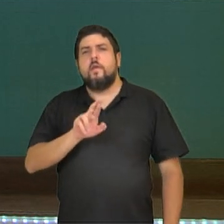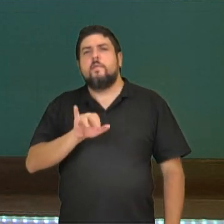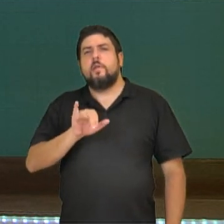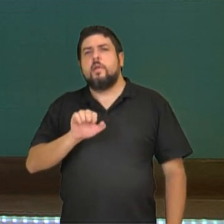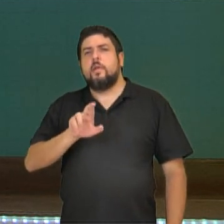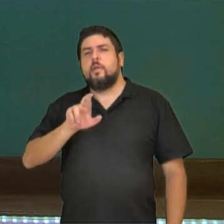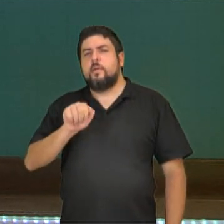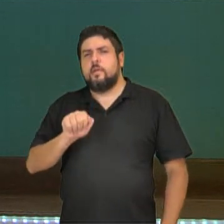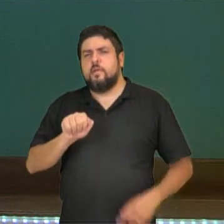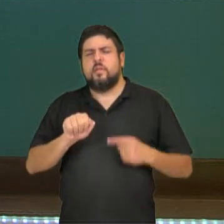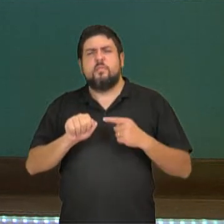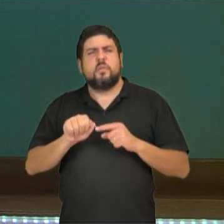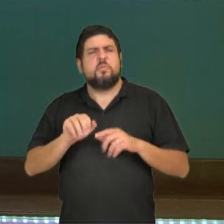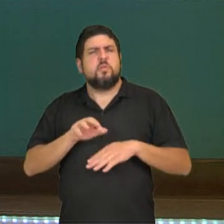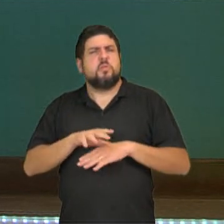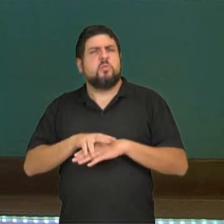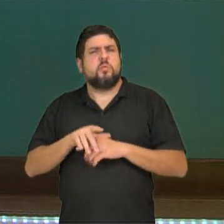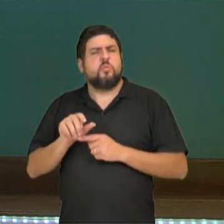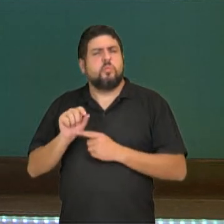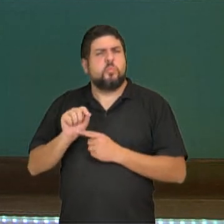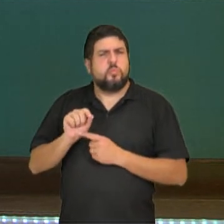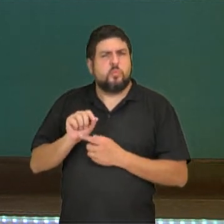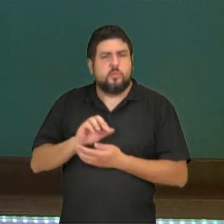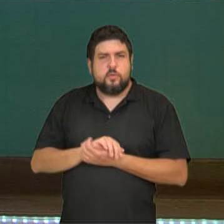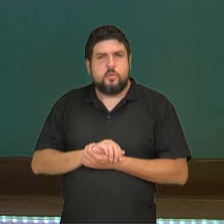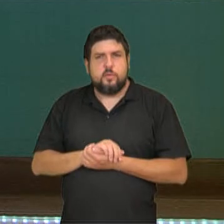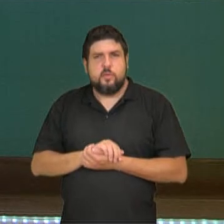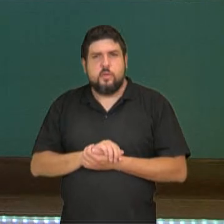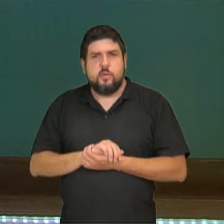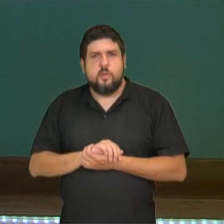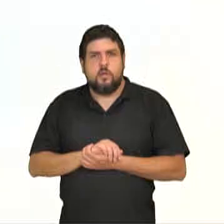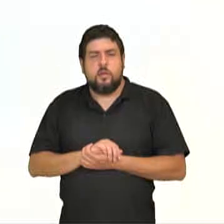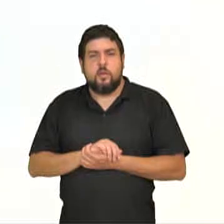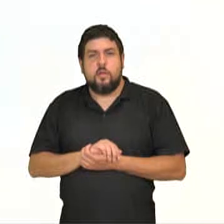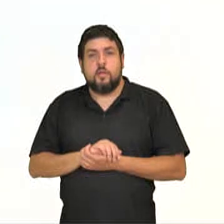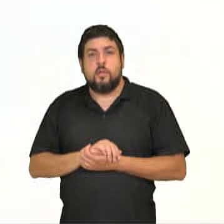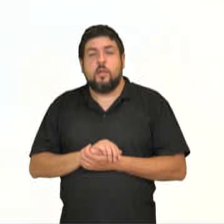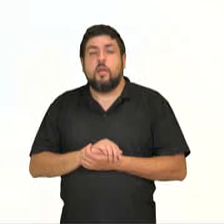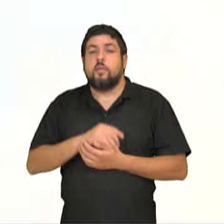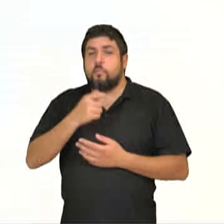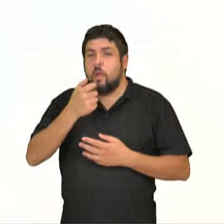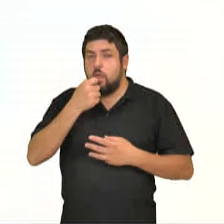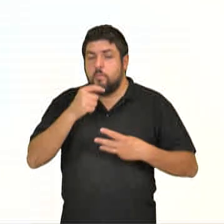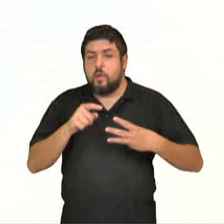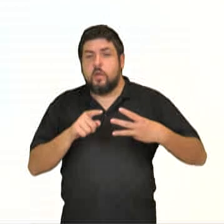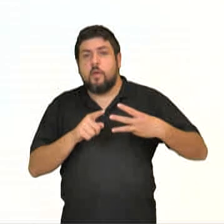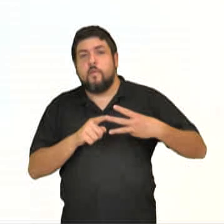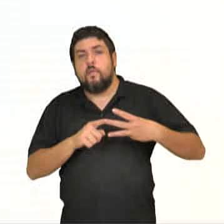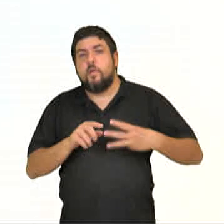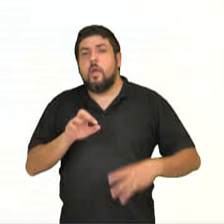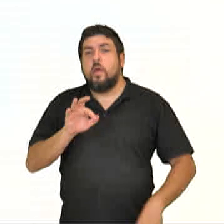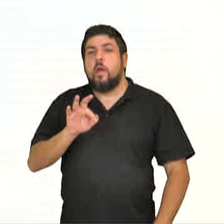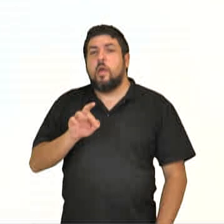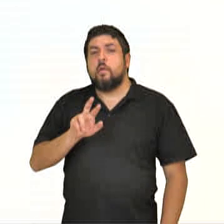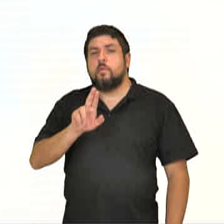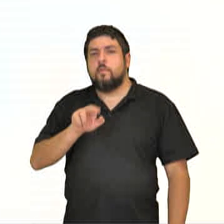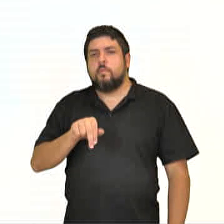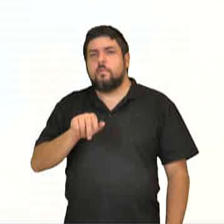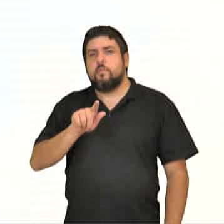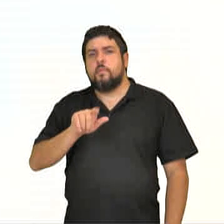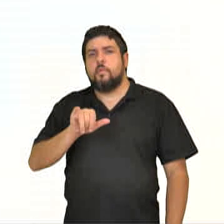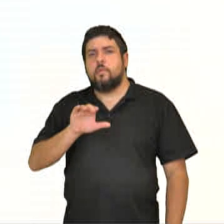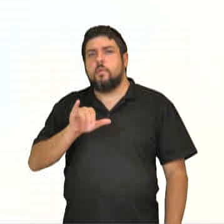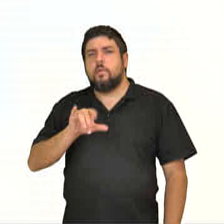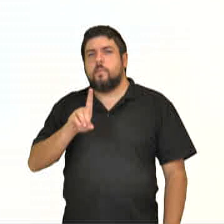causa essa doença. Então, um medicamento fungicida atuará aonde? No combate